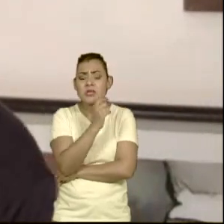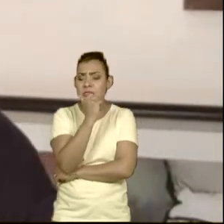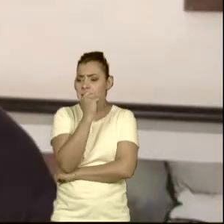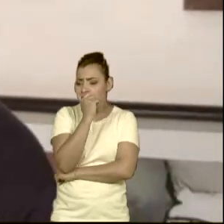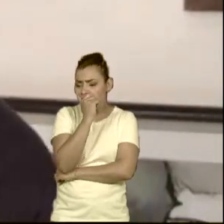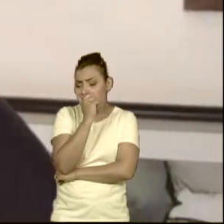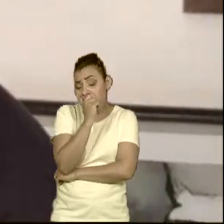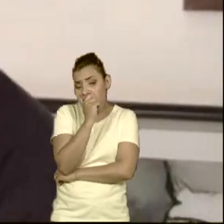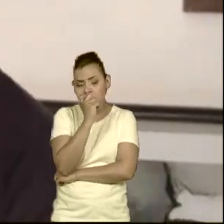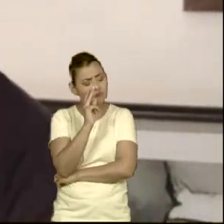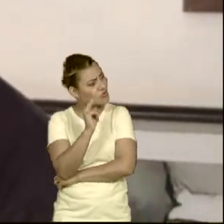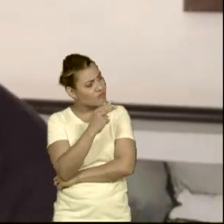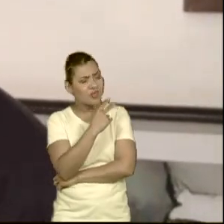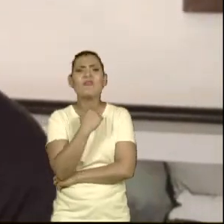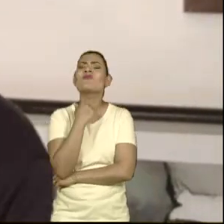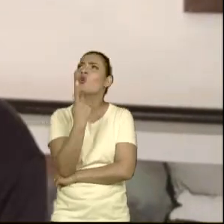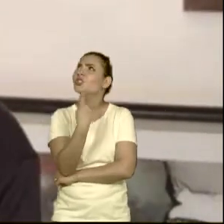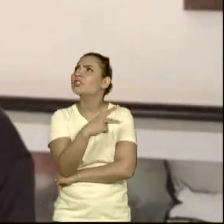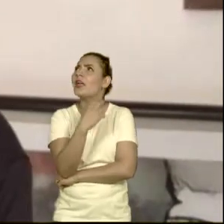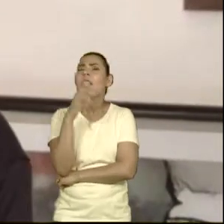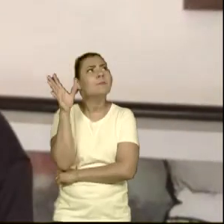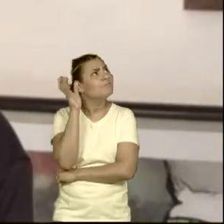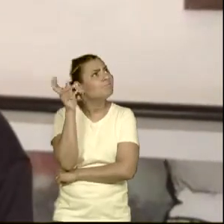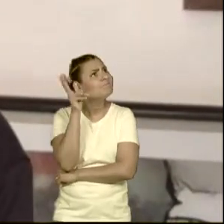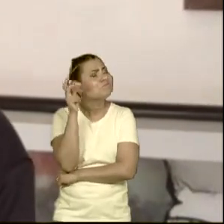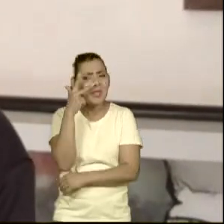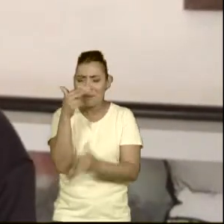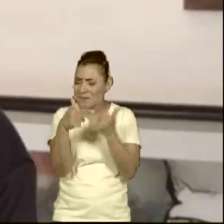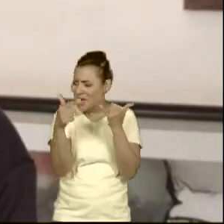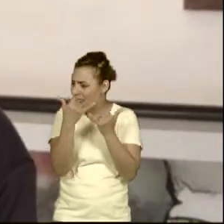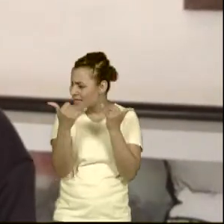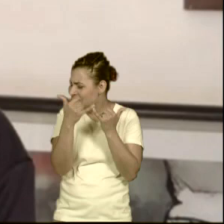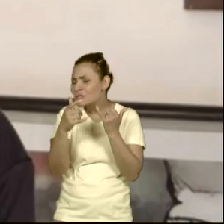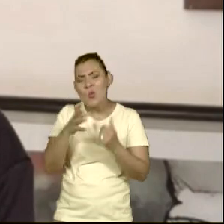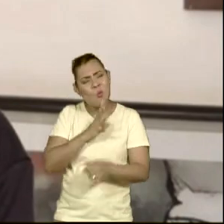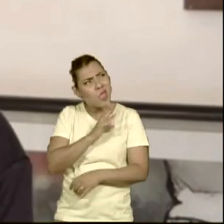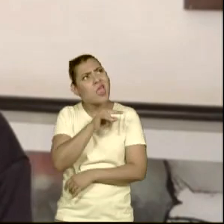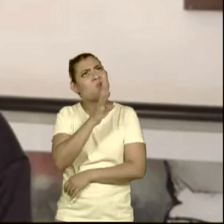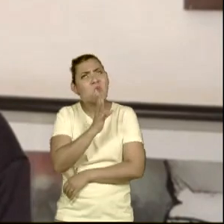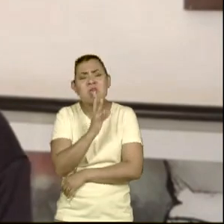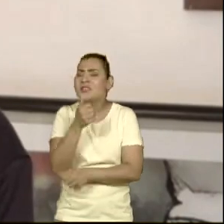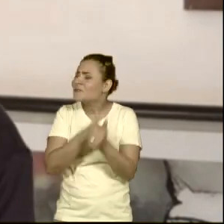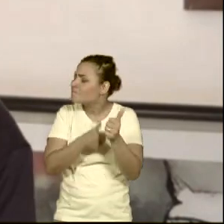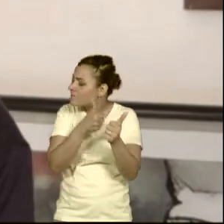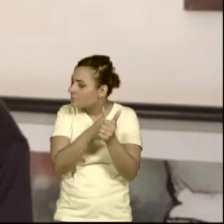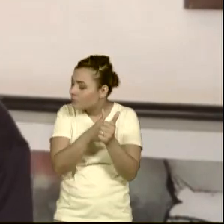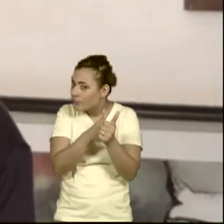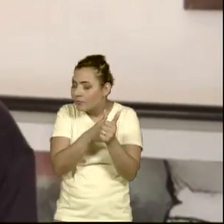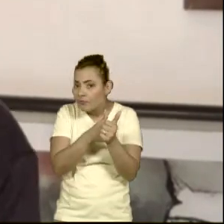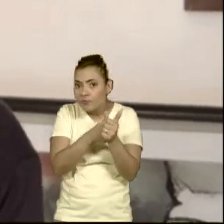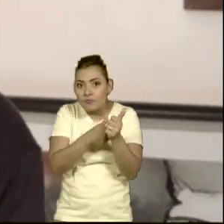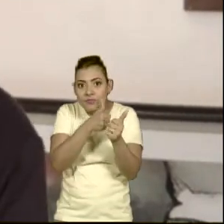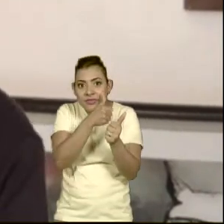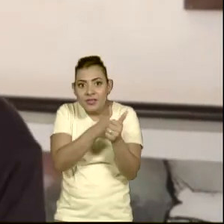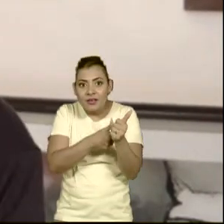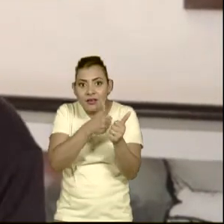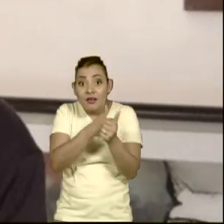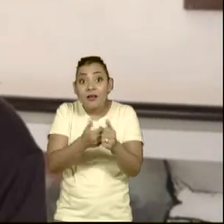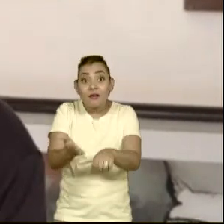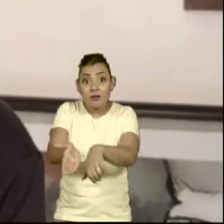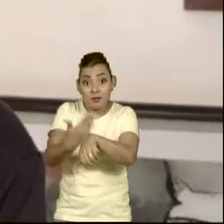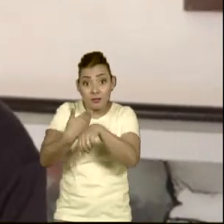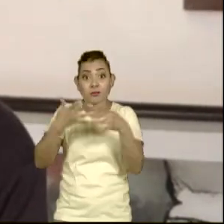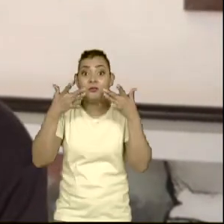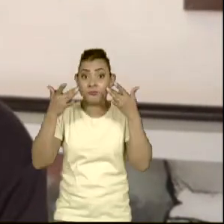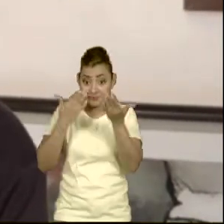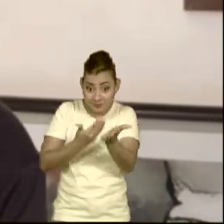conhecia. Eu olhei e falei, gente, mas essa voz é muito familiar, quem é essa pessoa, quem é essa pessoa, quem é essa pessoa? Ainda bem que antes do espetáculo